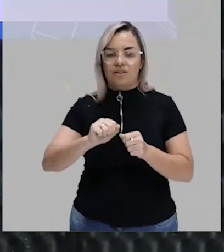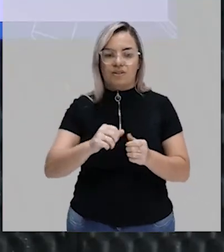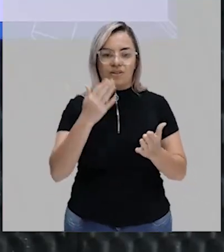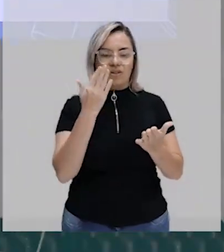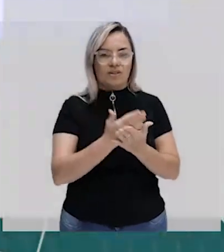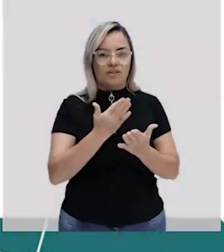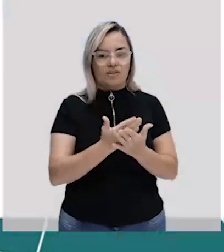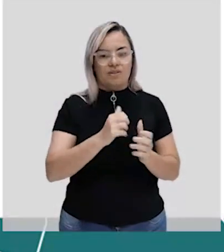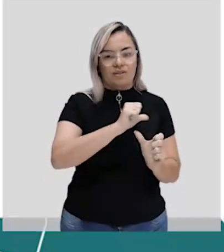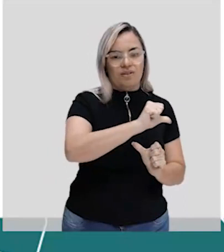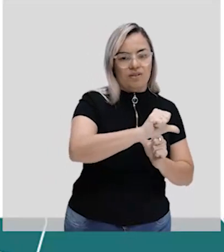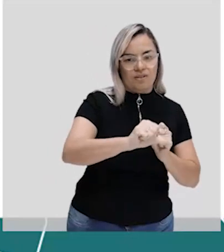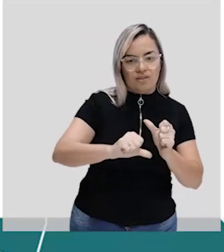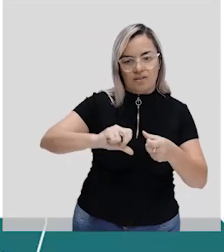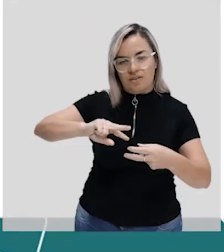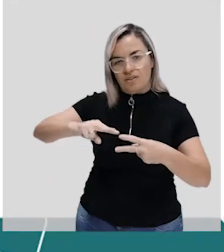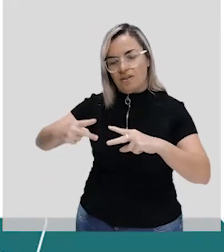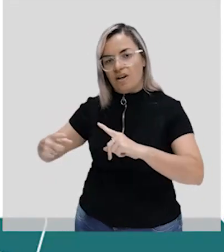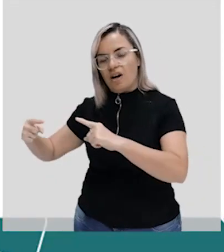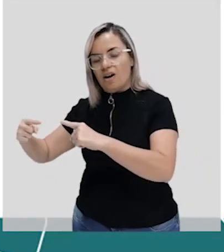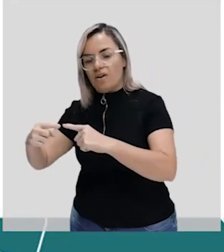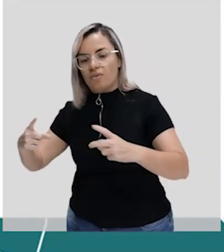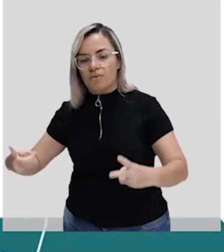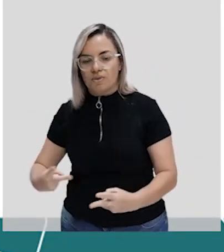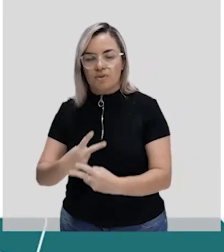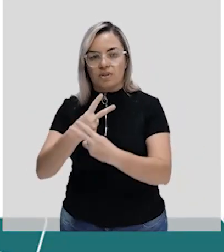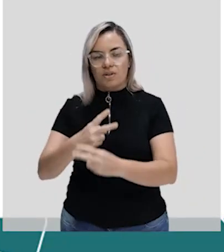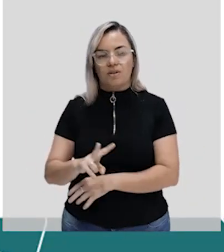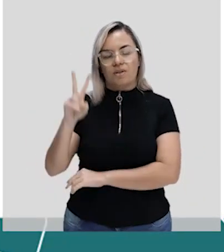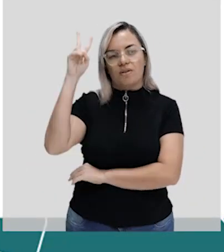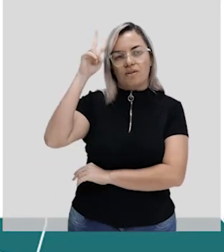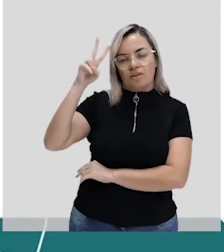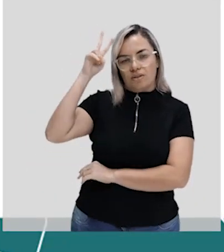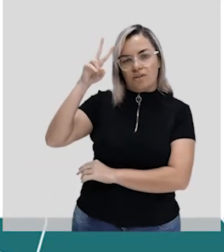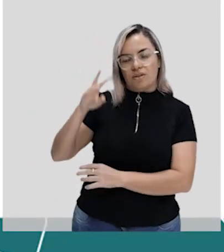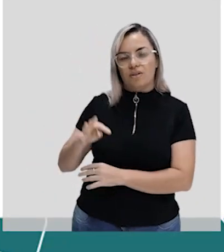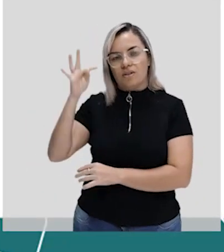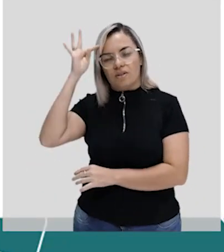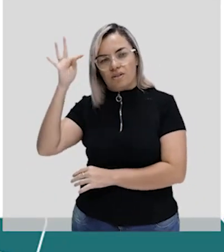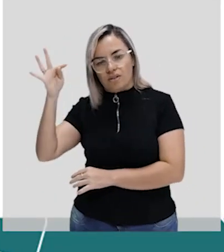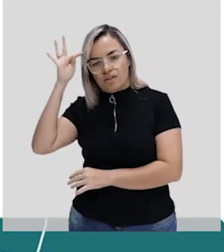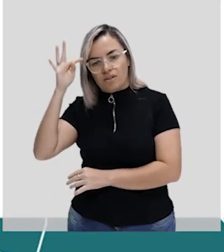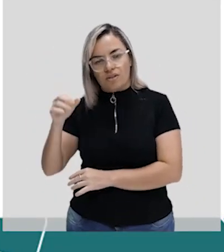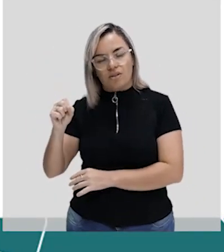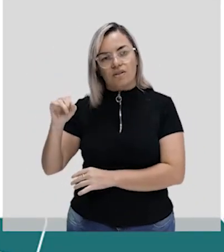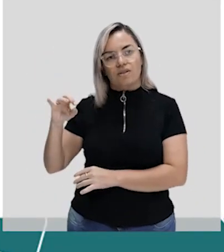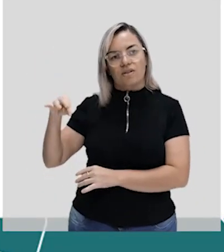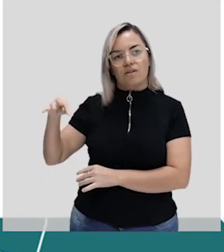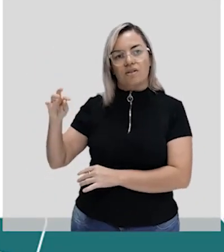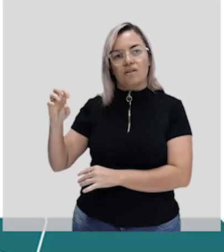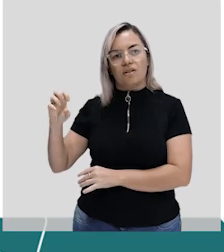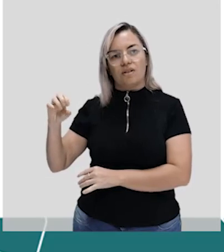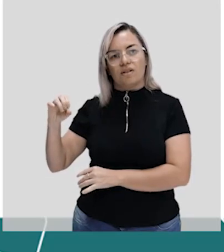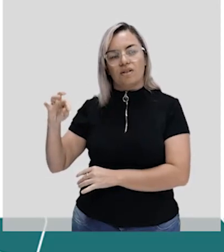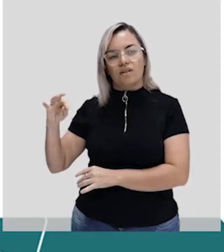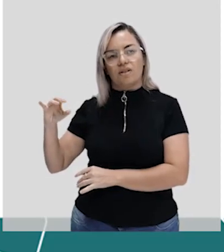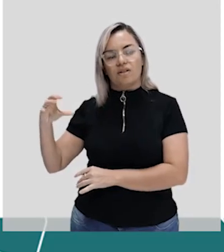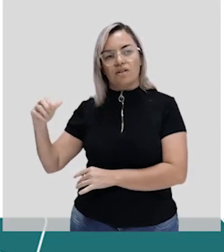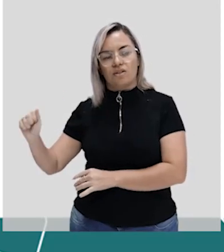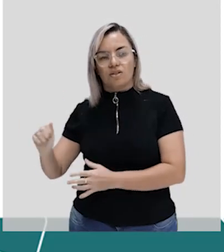sobre mutação e recombinação. Vocês lembram que eu falei sobre teoria sintética da evolução, né, que é